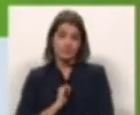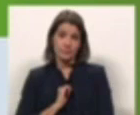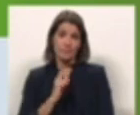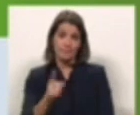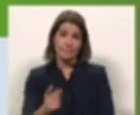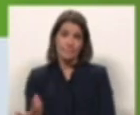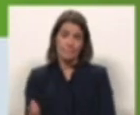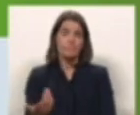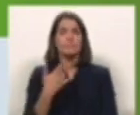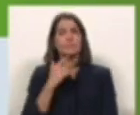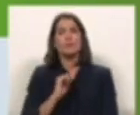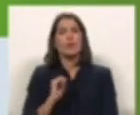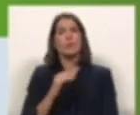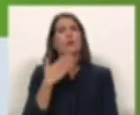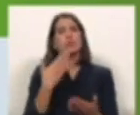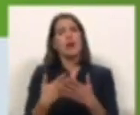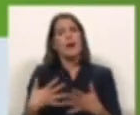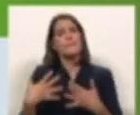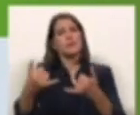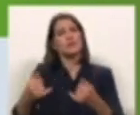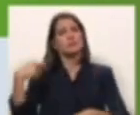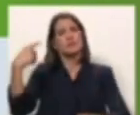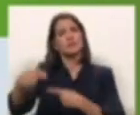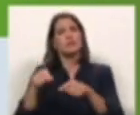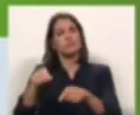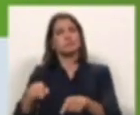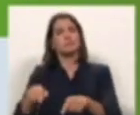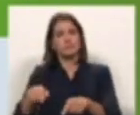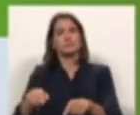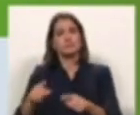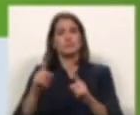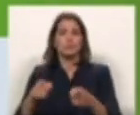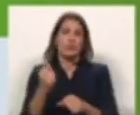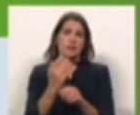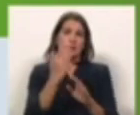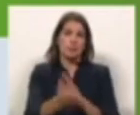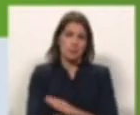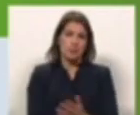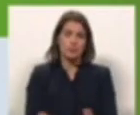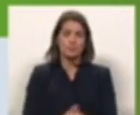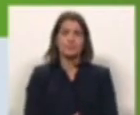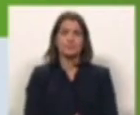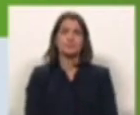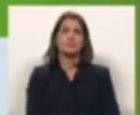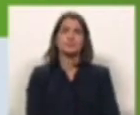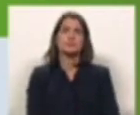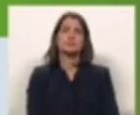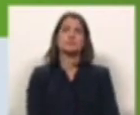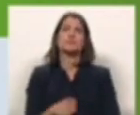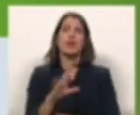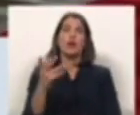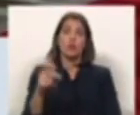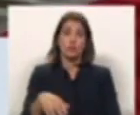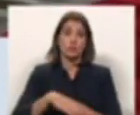podemos relaxar que isso aconteça a próxima geração que vai entrar num mercado de trabalho isso aconteceu por várias